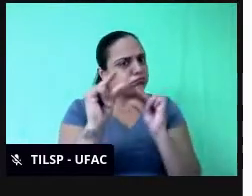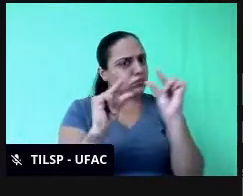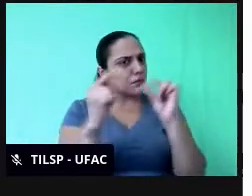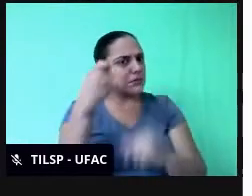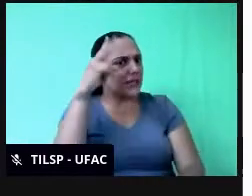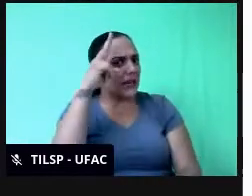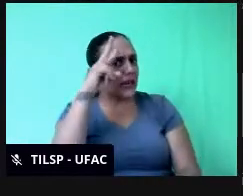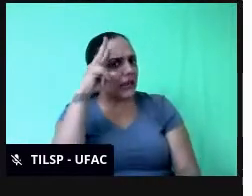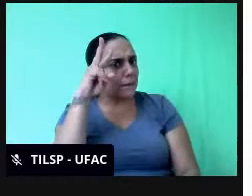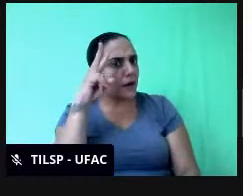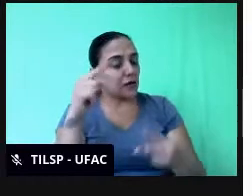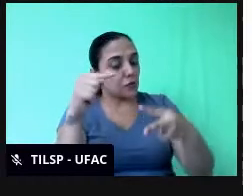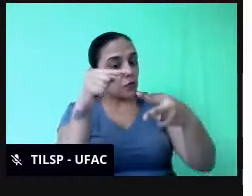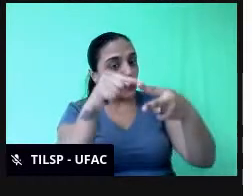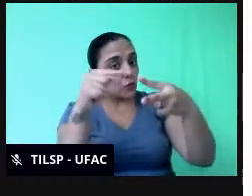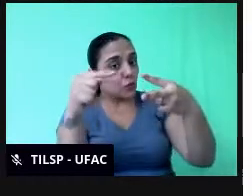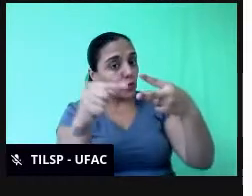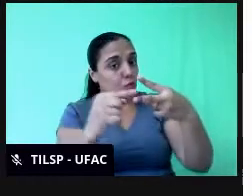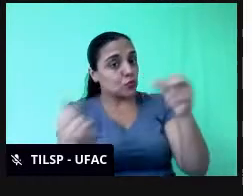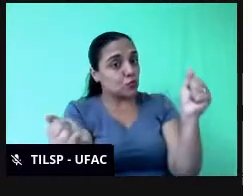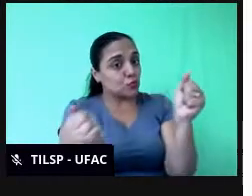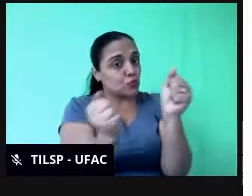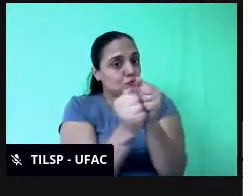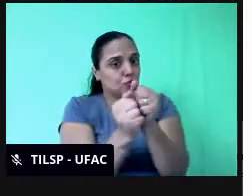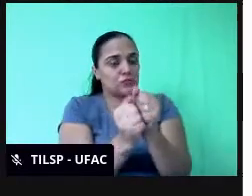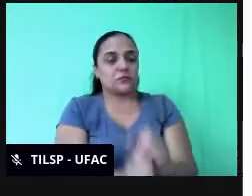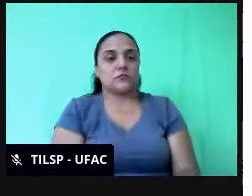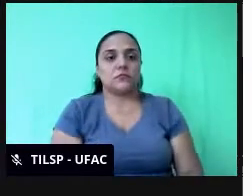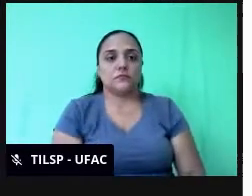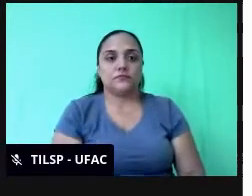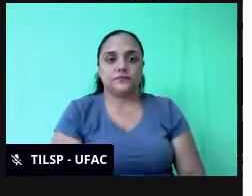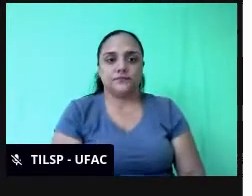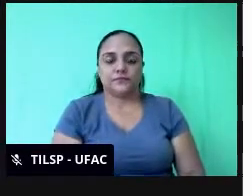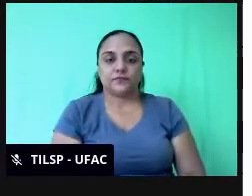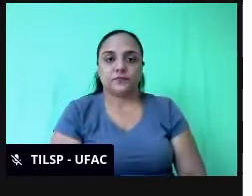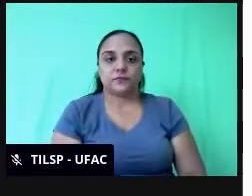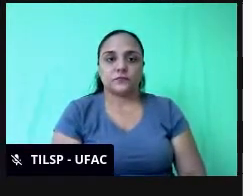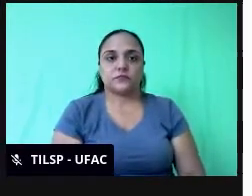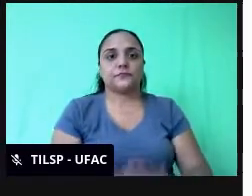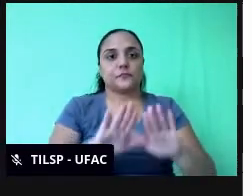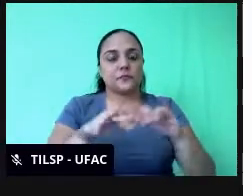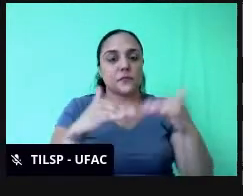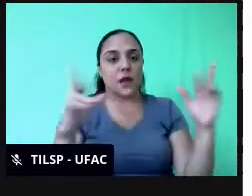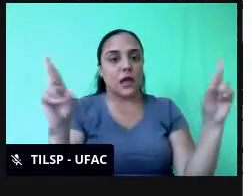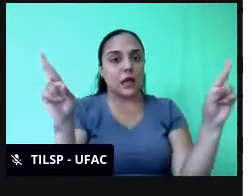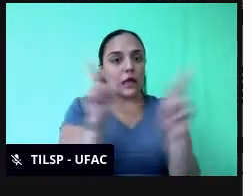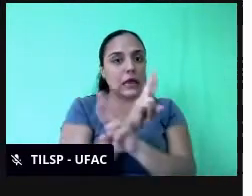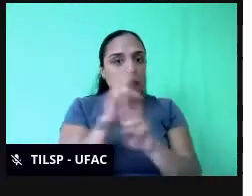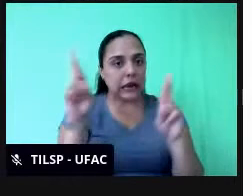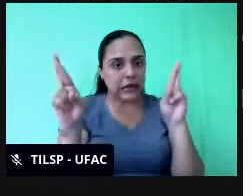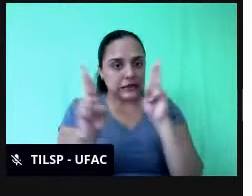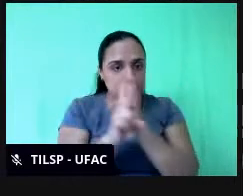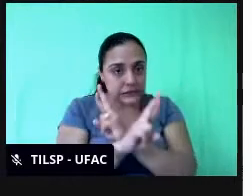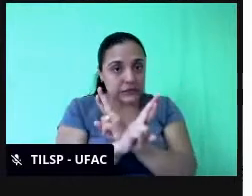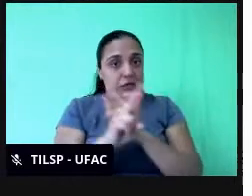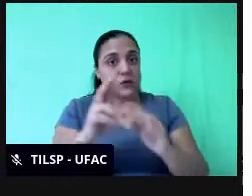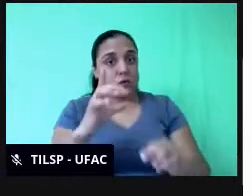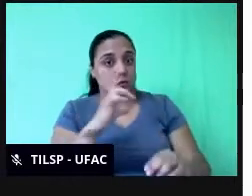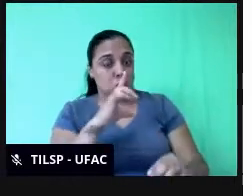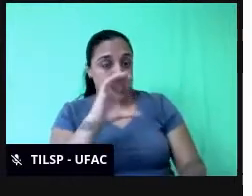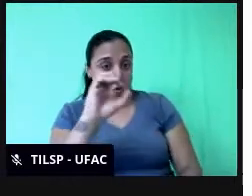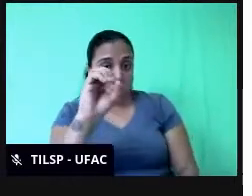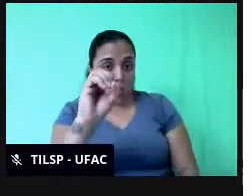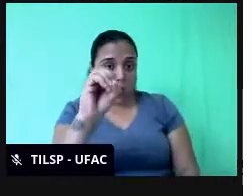boa relação entre esses dois grupos. Então, gente, a relação ideal ômega 6 e ômega 3